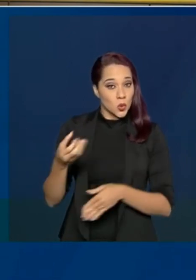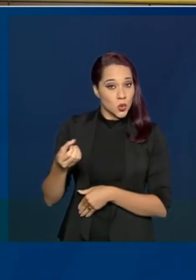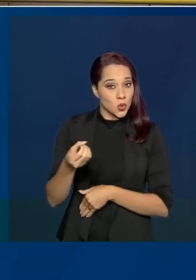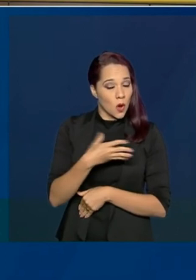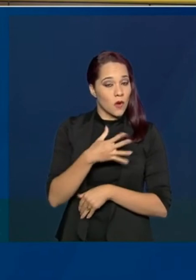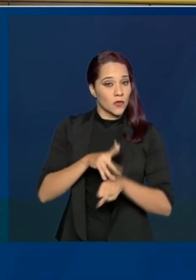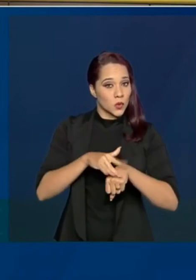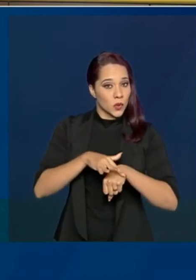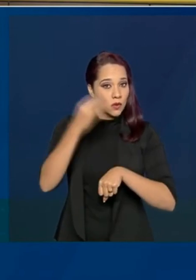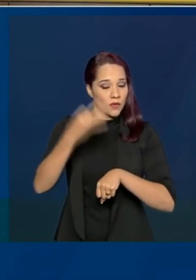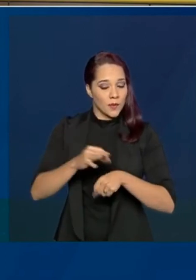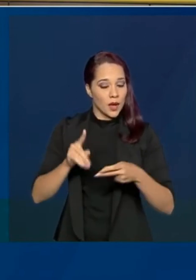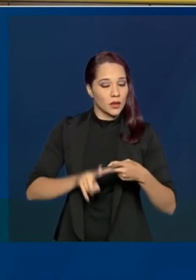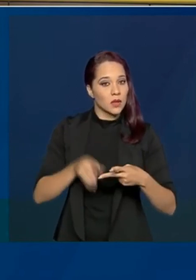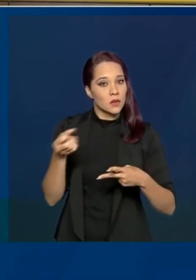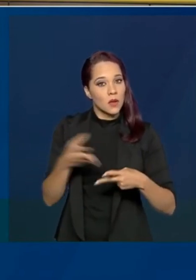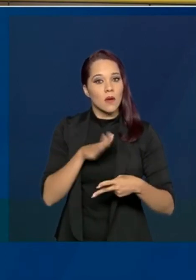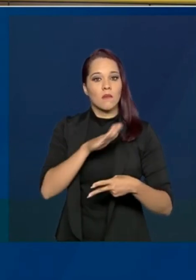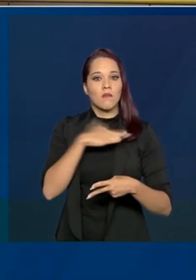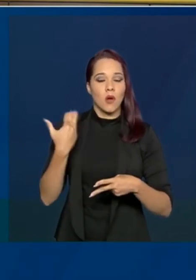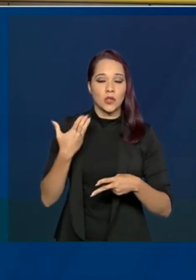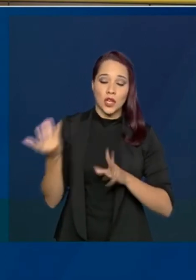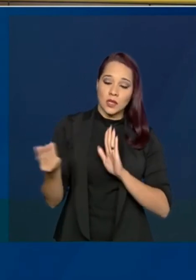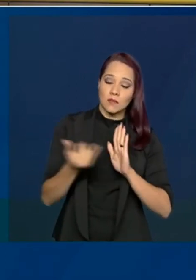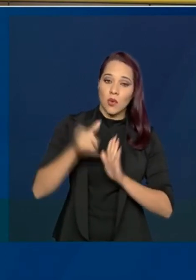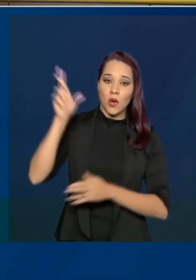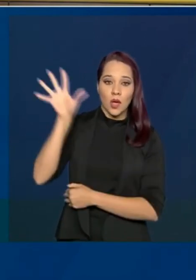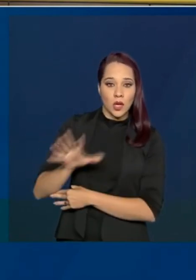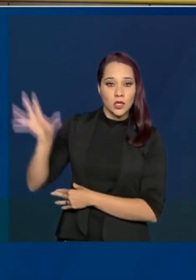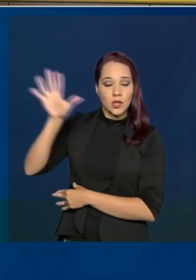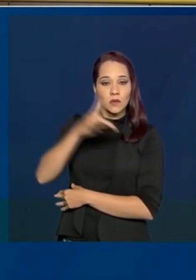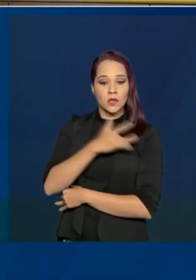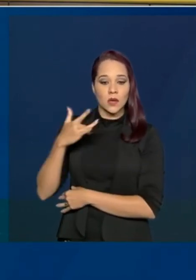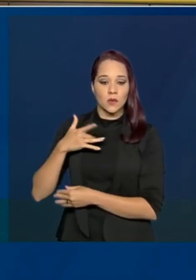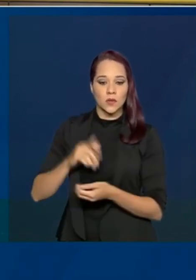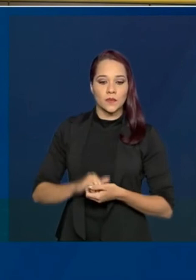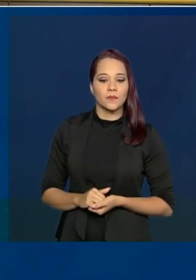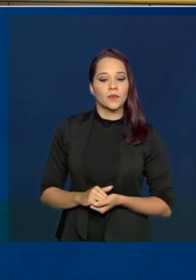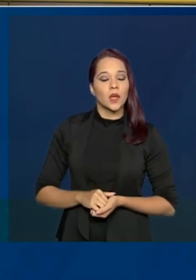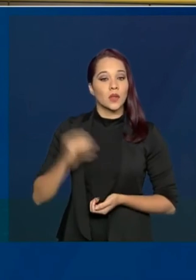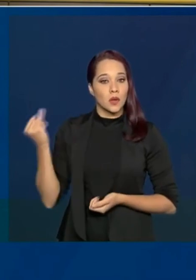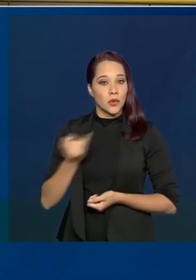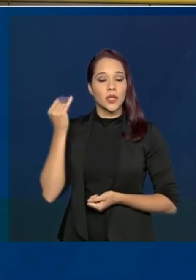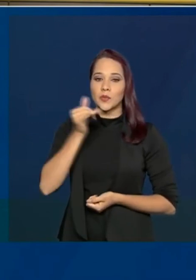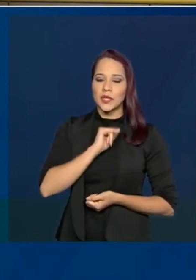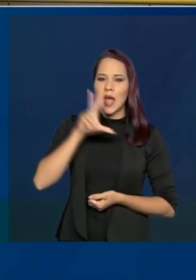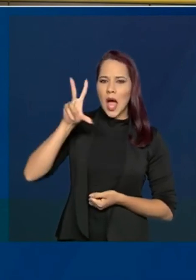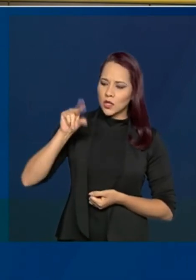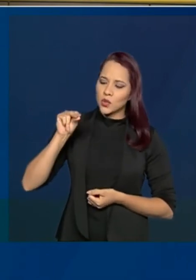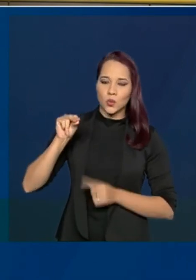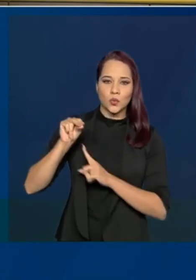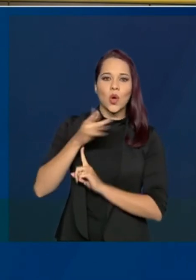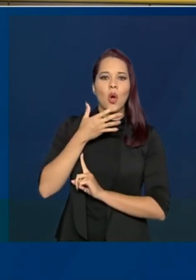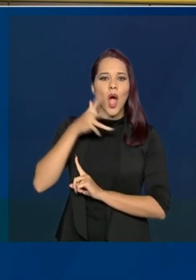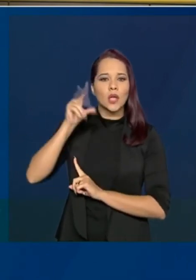novos registrados por semana epidemiológica por região de saúde. Então é importante, por exemplo, em azul, a gente observar